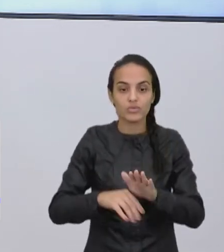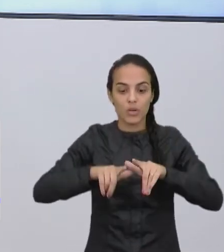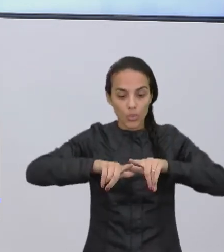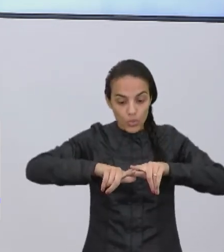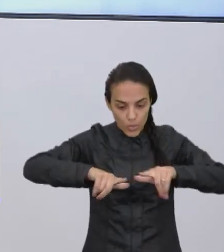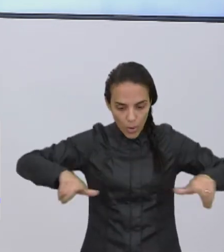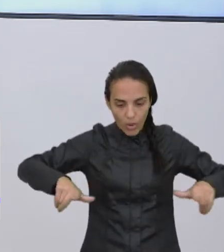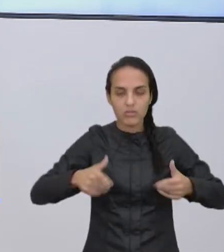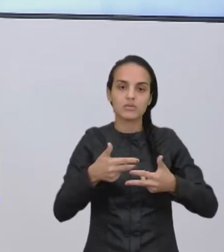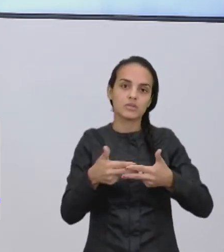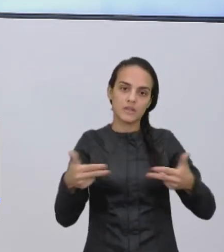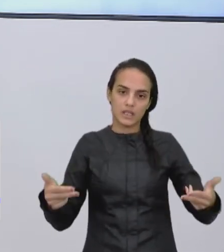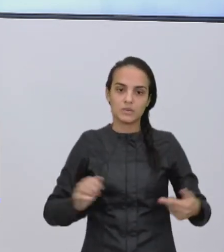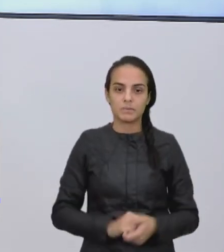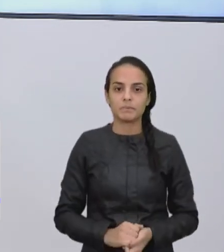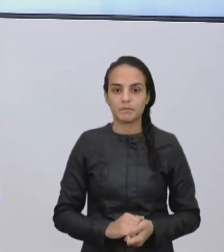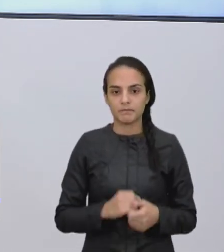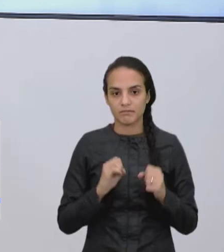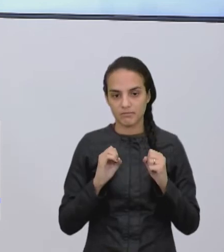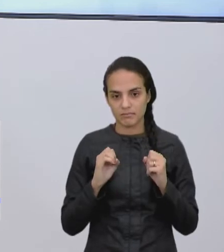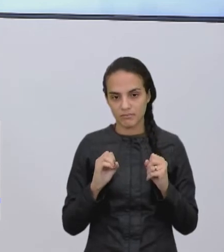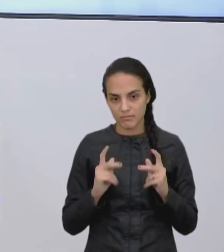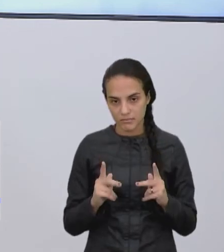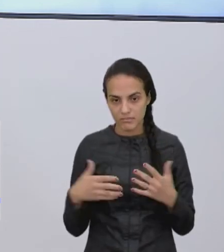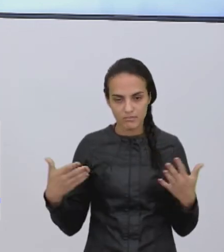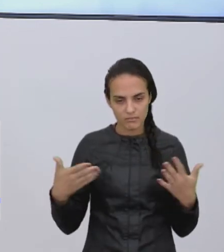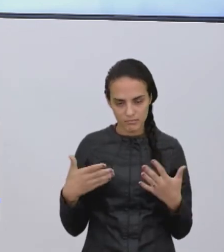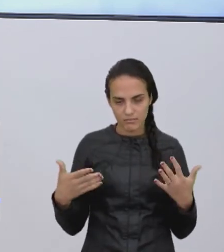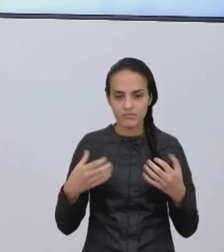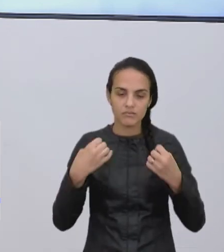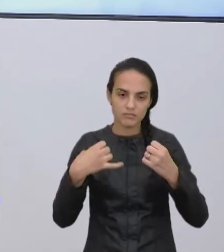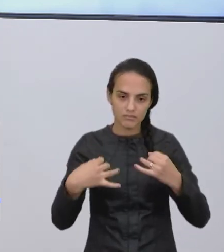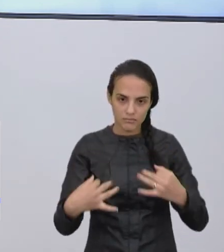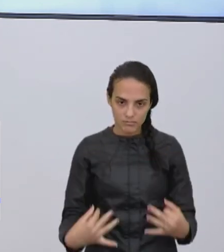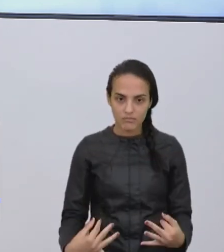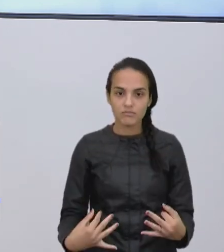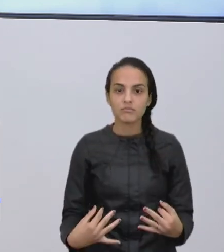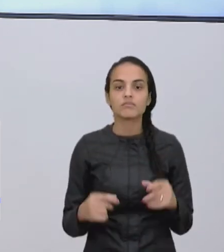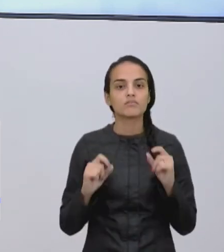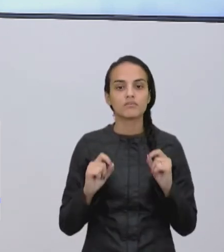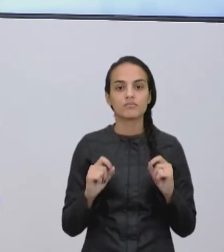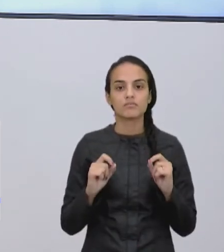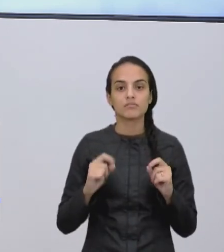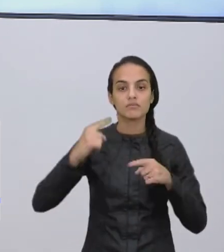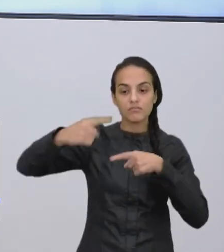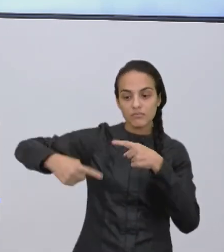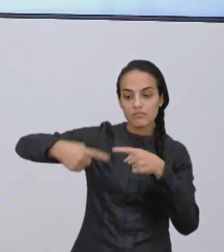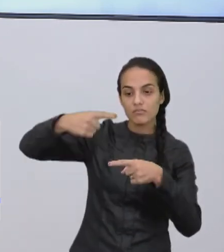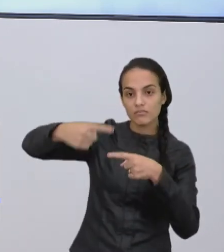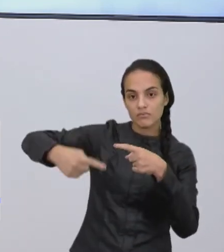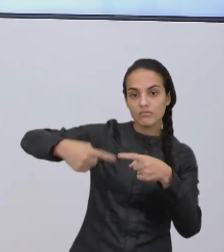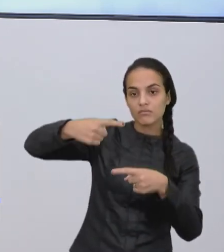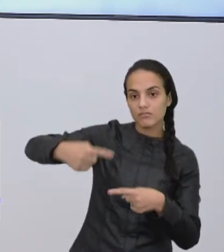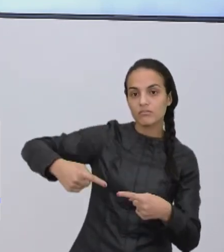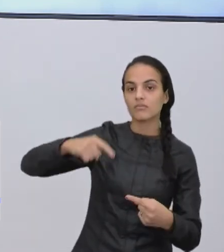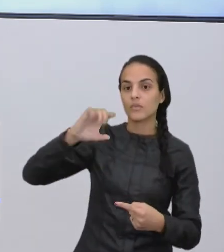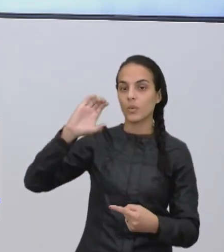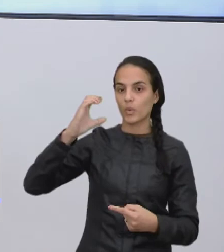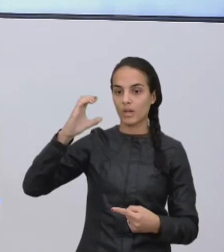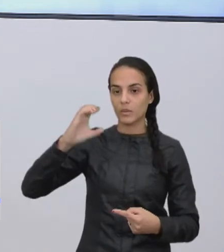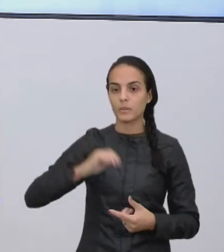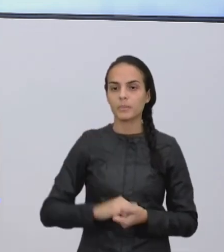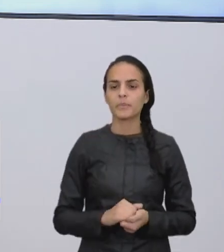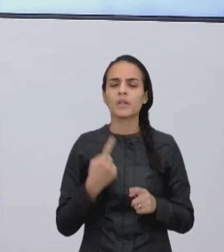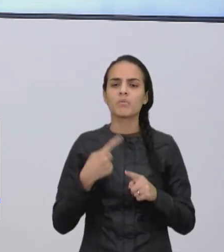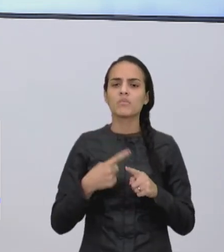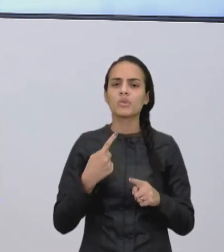e tudo mais. Beleza? Agora eu vou contar para vocês um pouquinho aí sobre o ciclo do carbono. Por que o